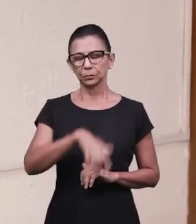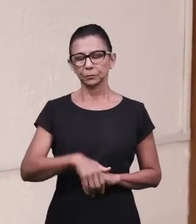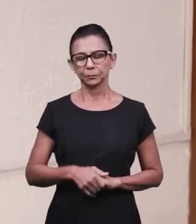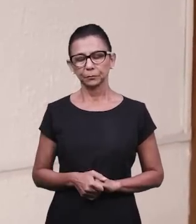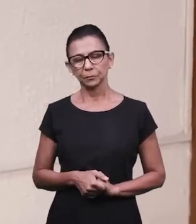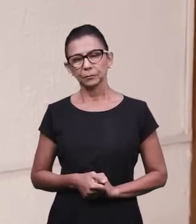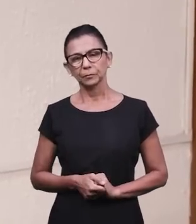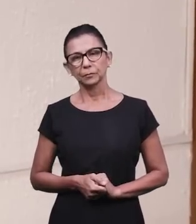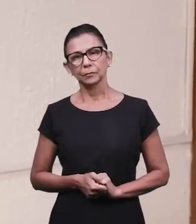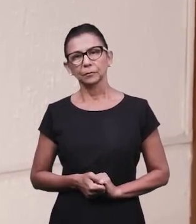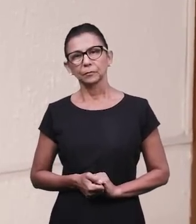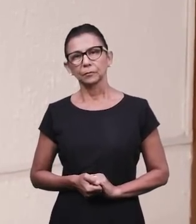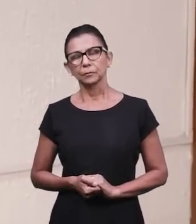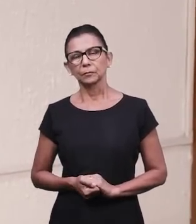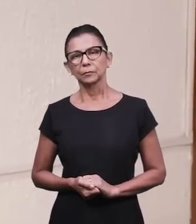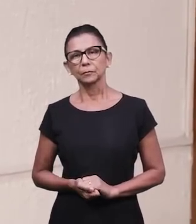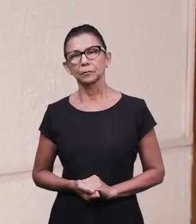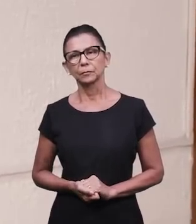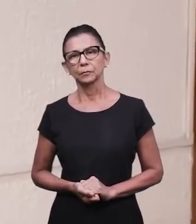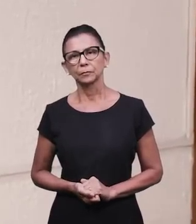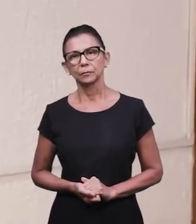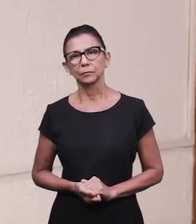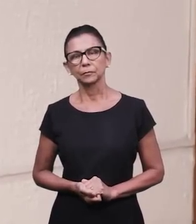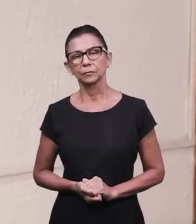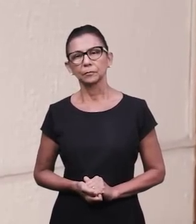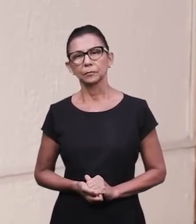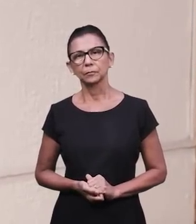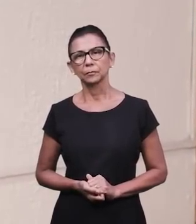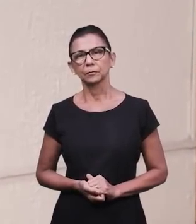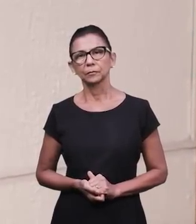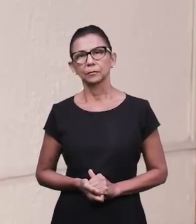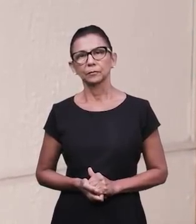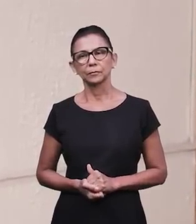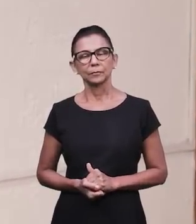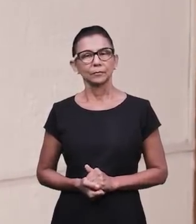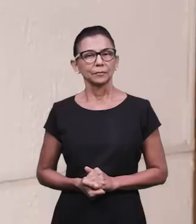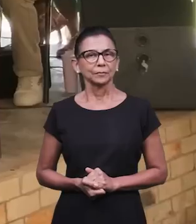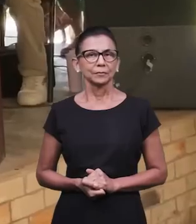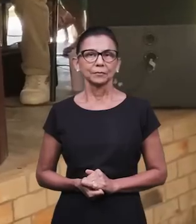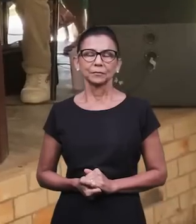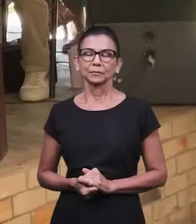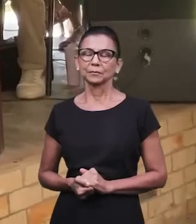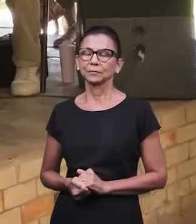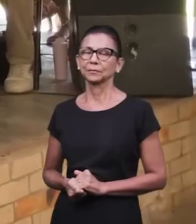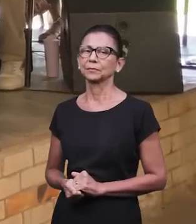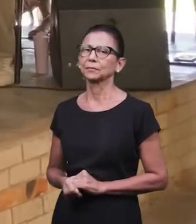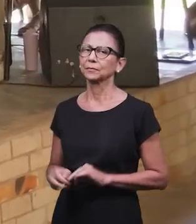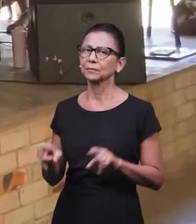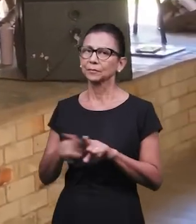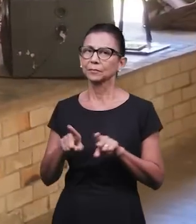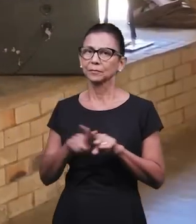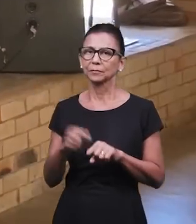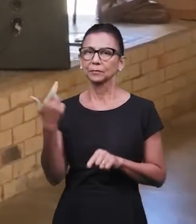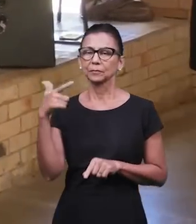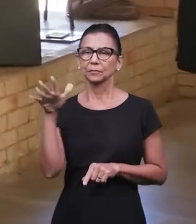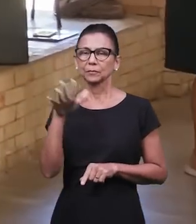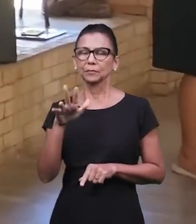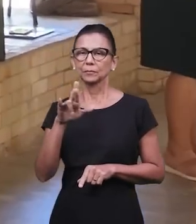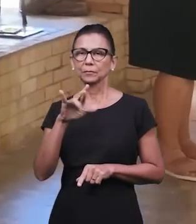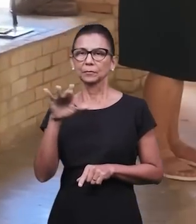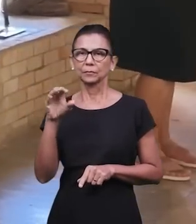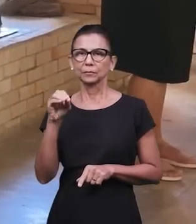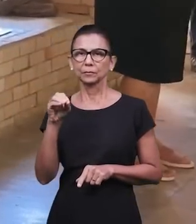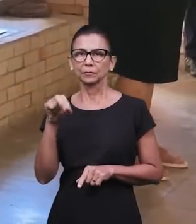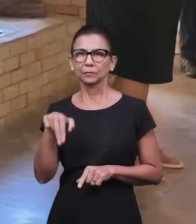ânimo novo e mais jovens sejam acrescentados nesse trabalho. A paz do Senhor Jesus. Lá no Rio Grande do Norte, os irmãos ainda acompanharam